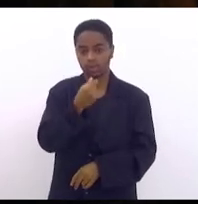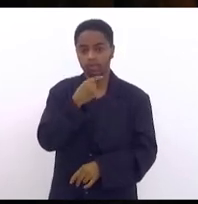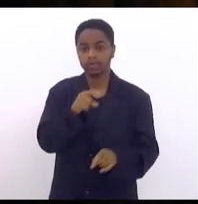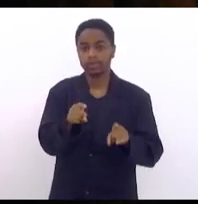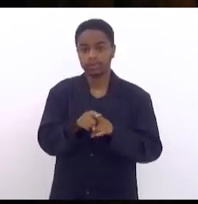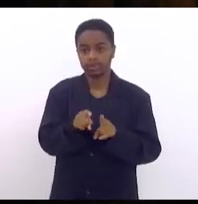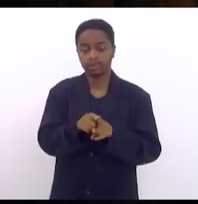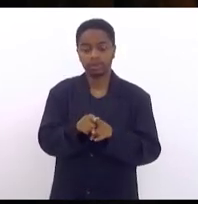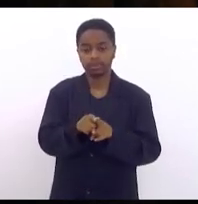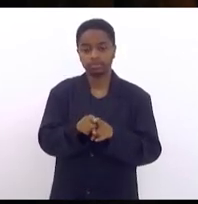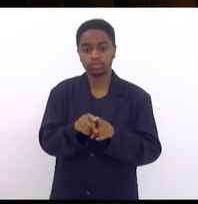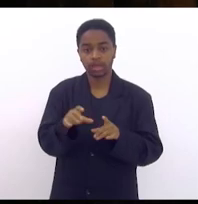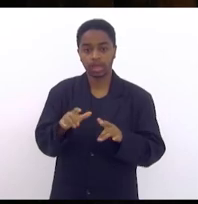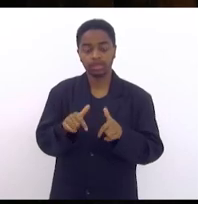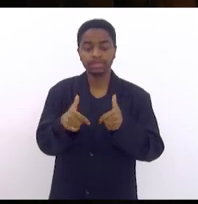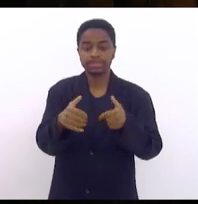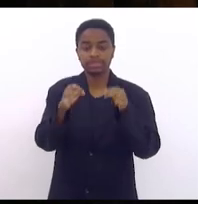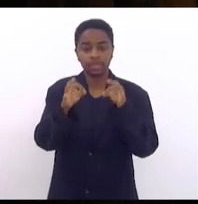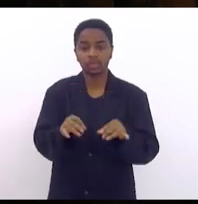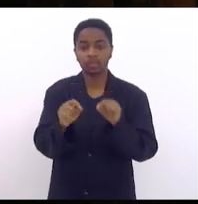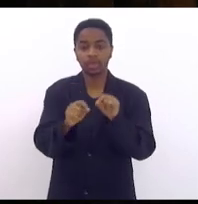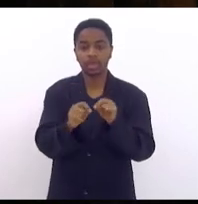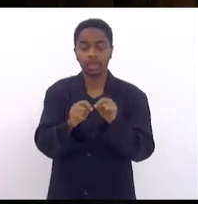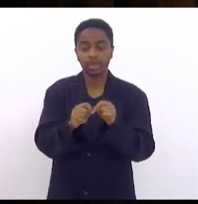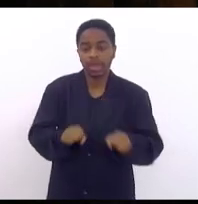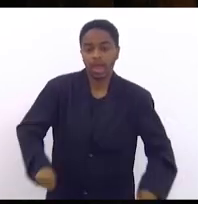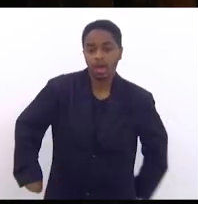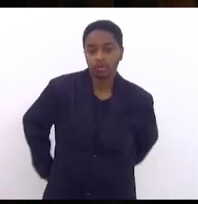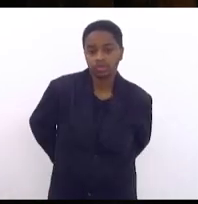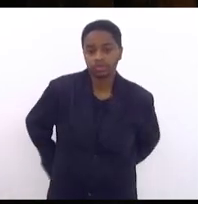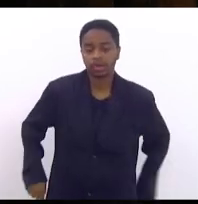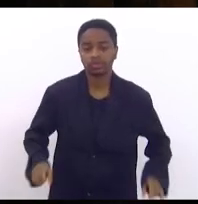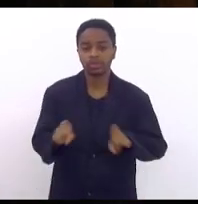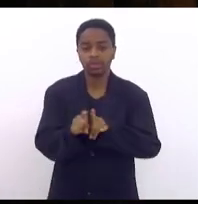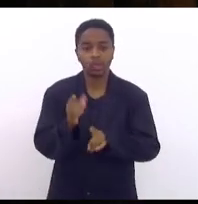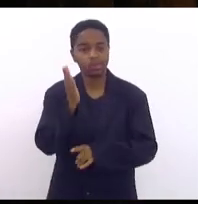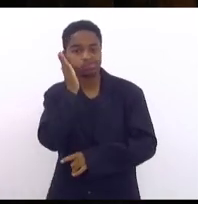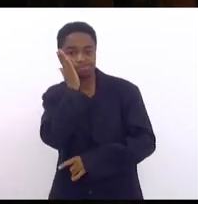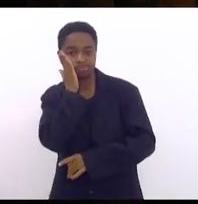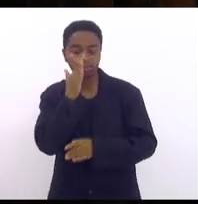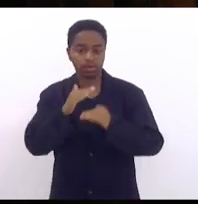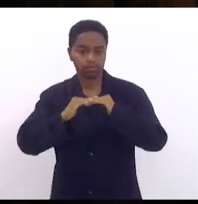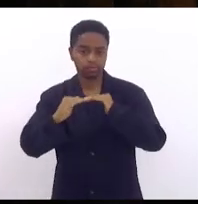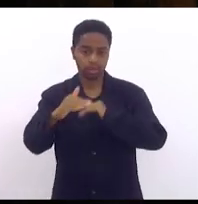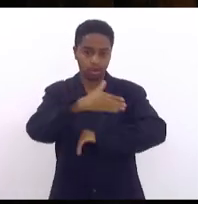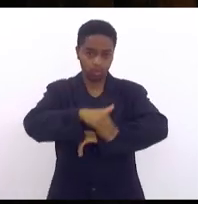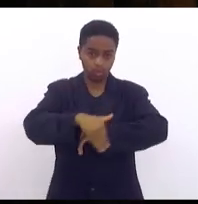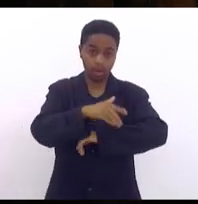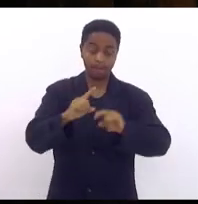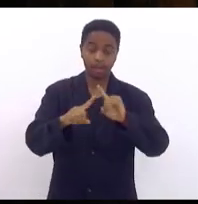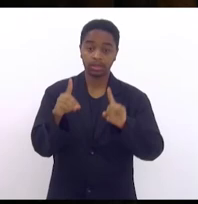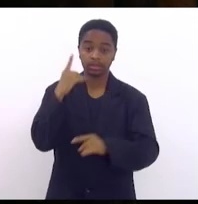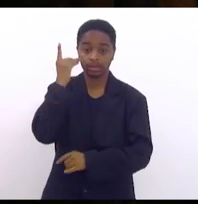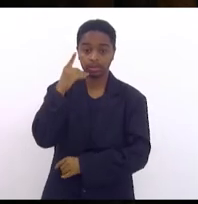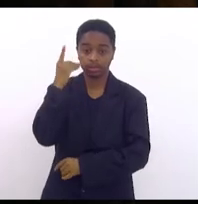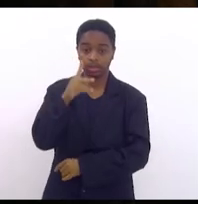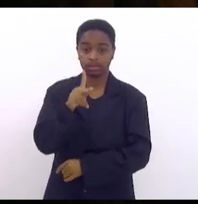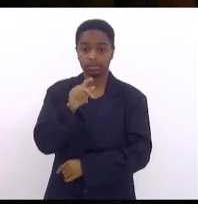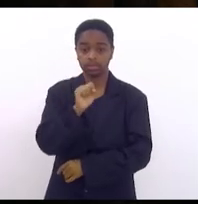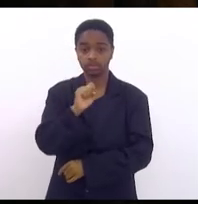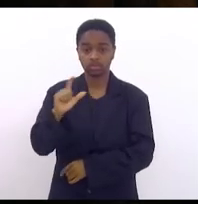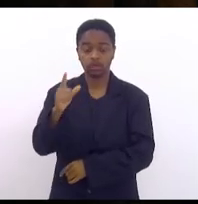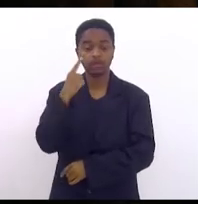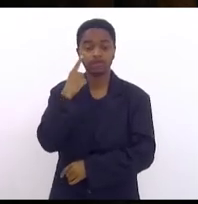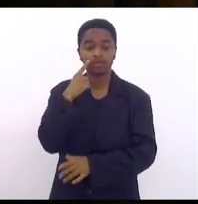como tem que ser, algemado de cara no asfalto. E esse deputado do PSOL foi lá ver a